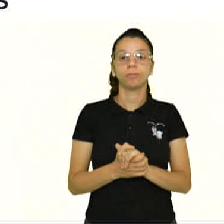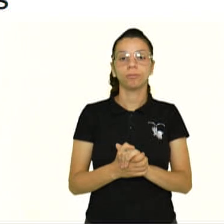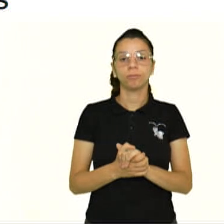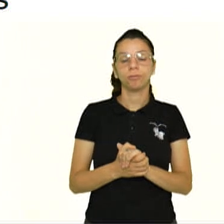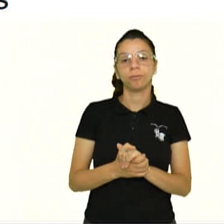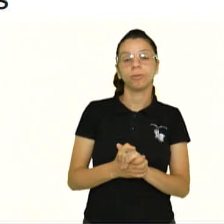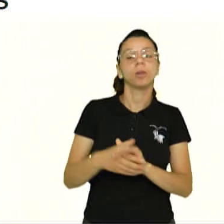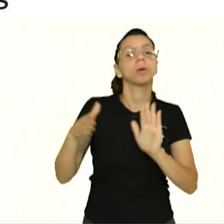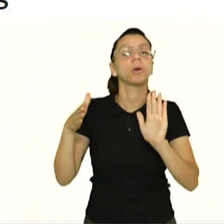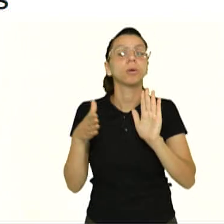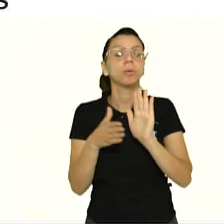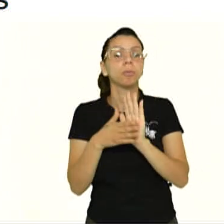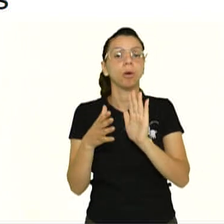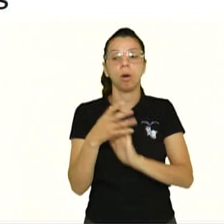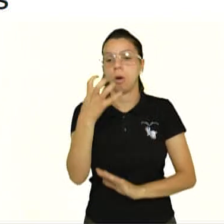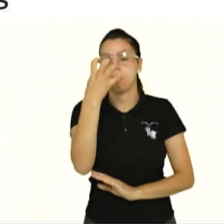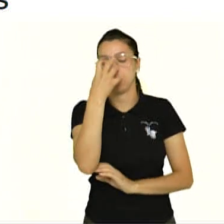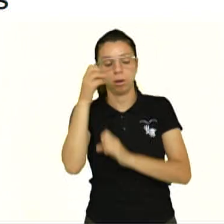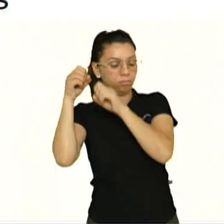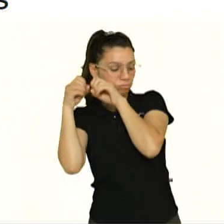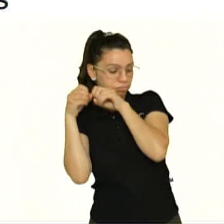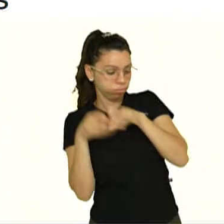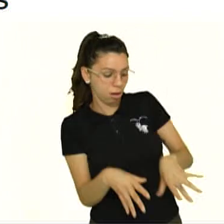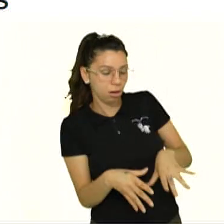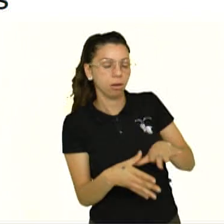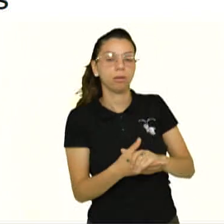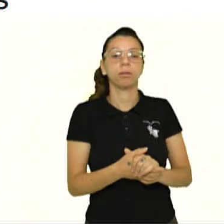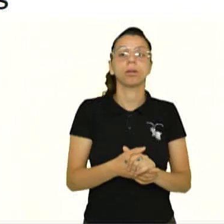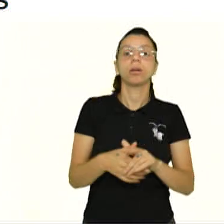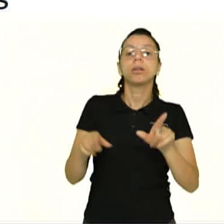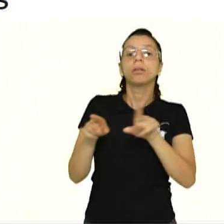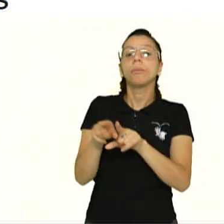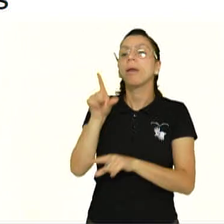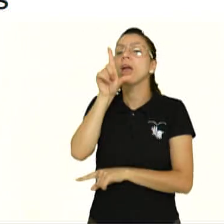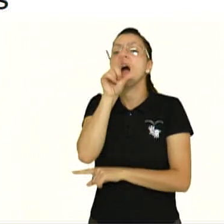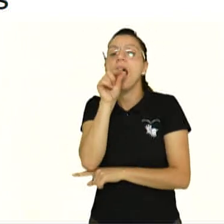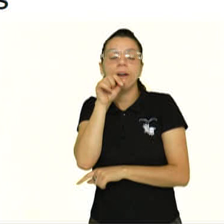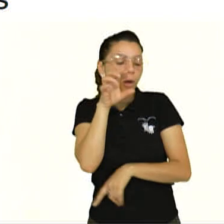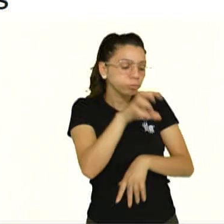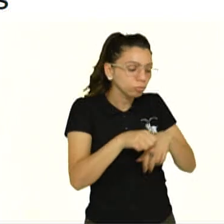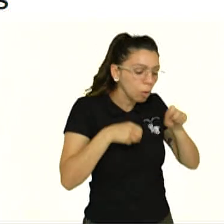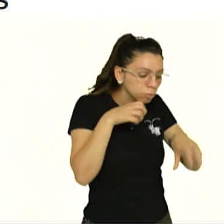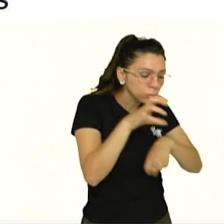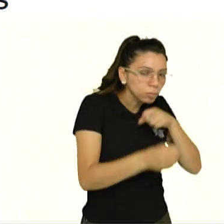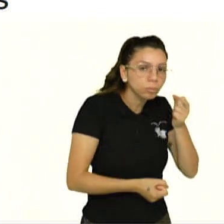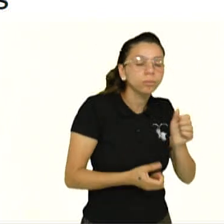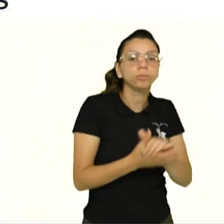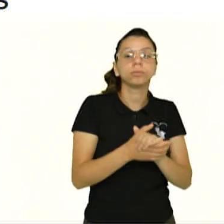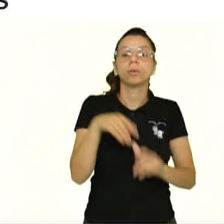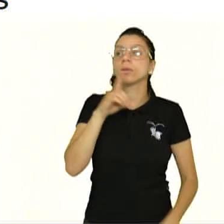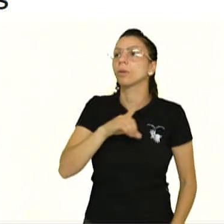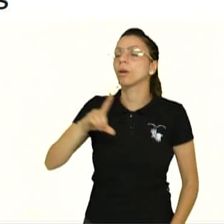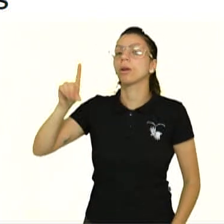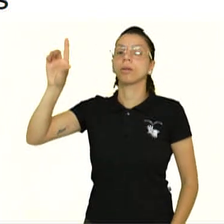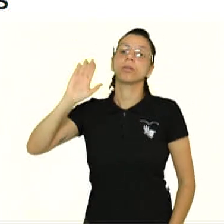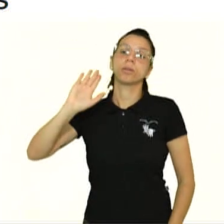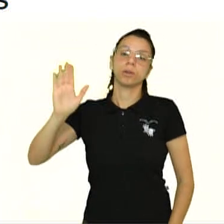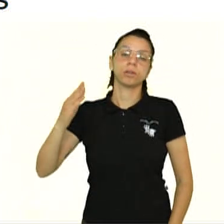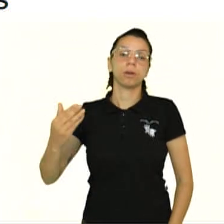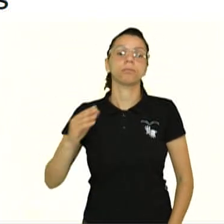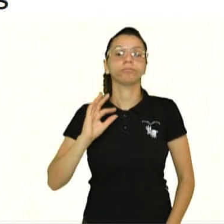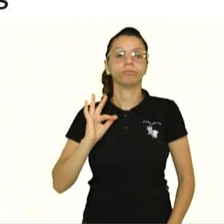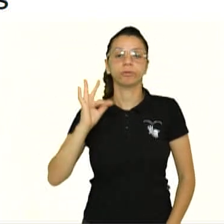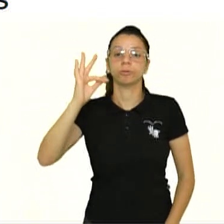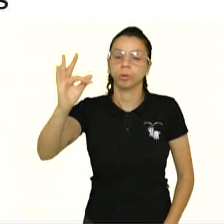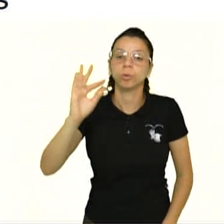ficando eles próprios aos cães atirados, e como o pasto das aves. Cumpriu-se de Deus o desígnio, e assim